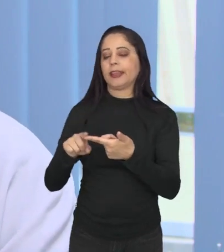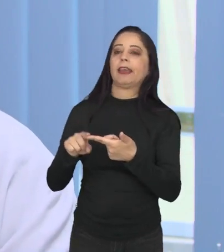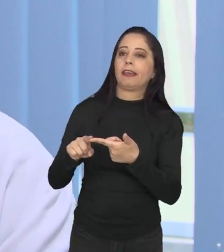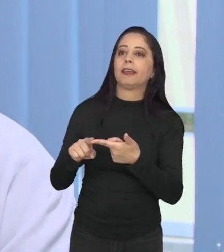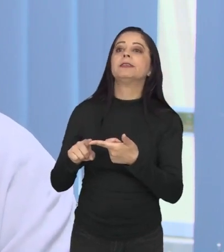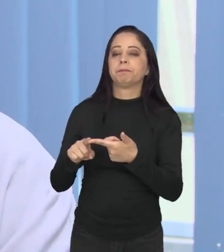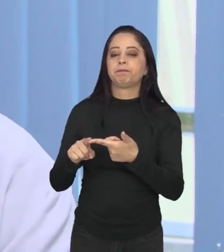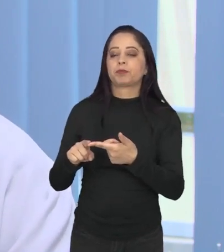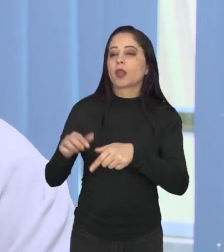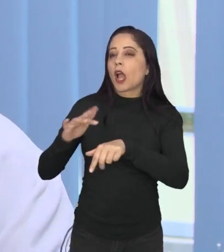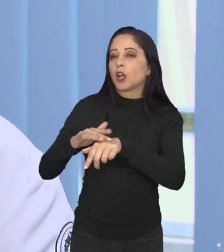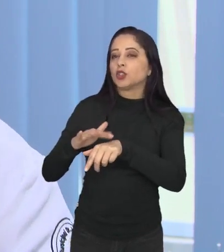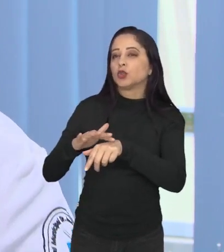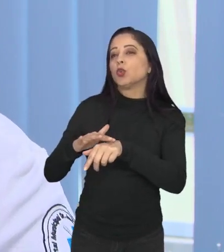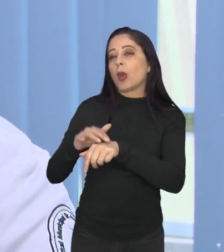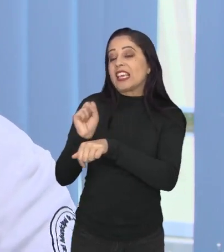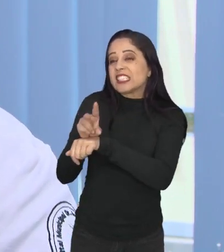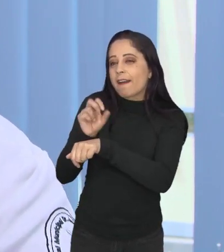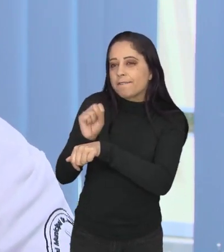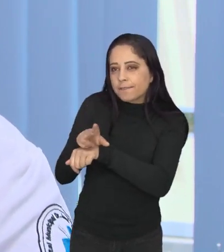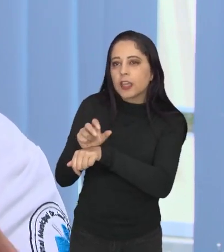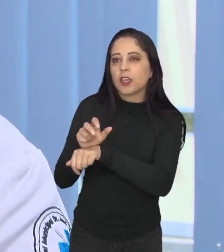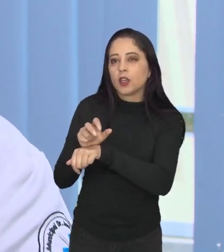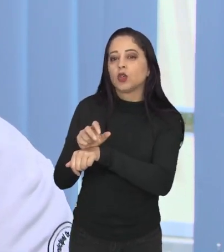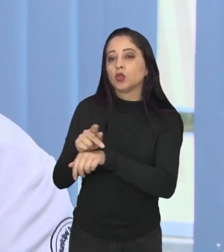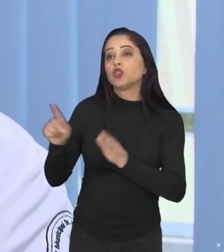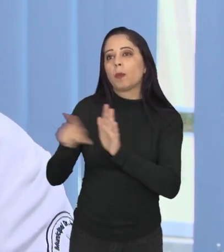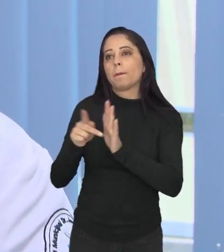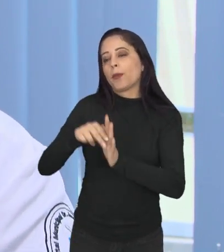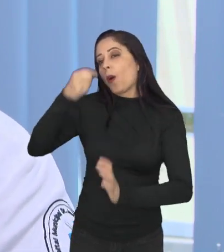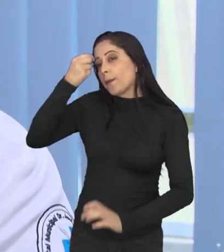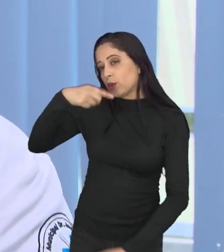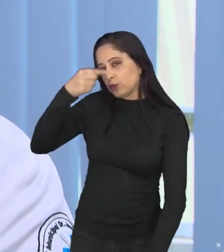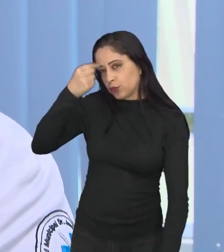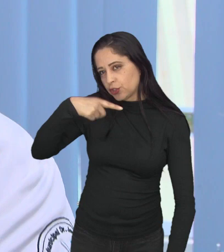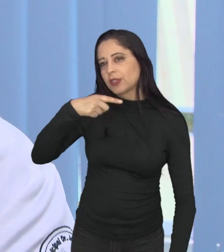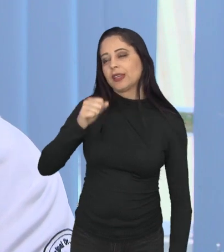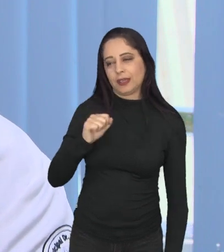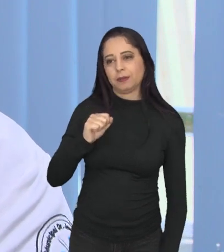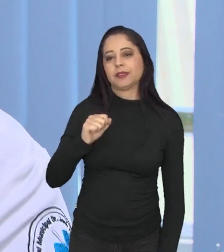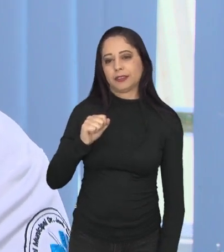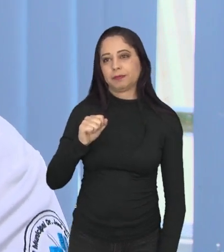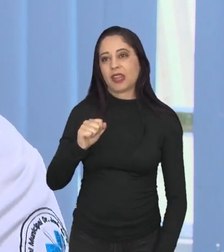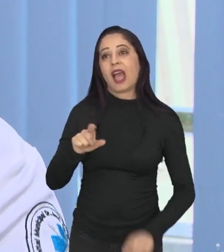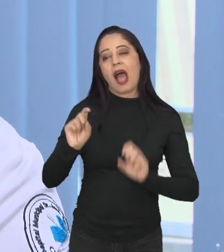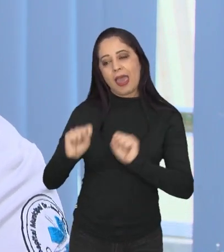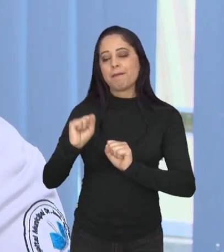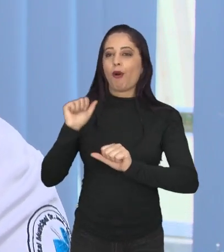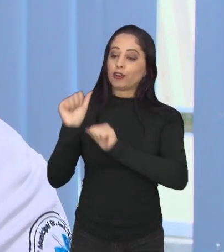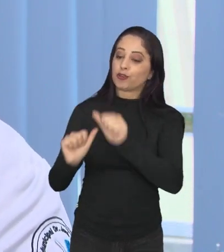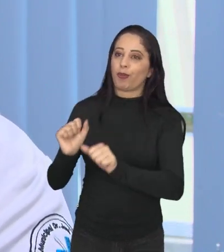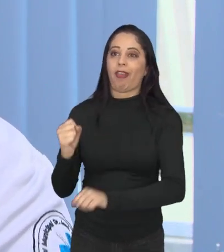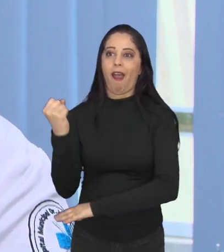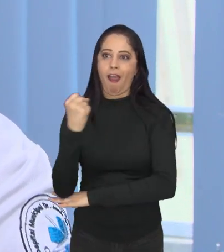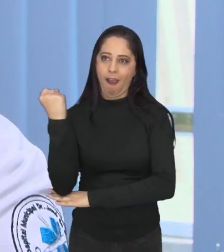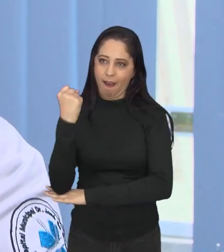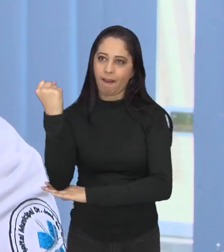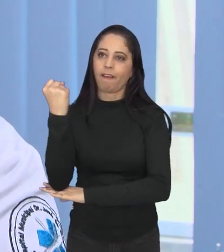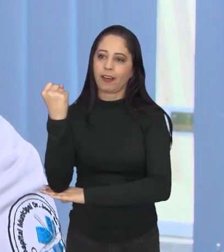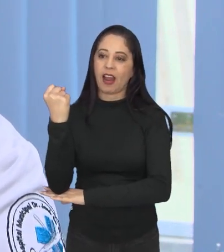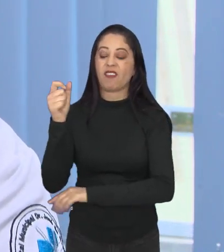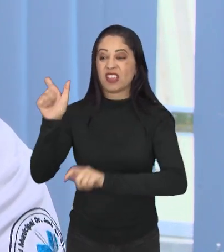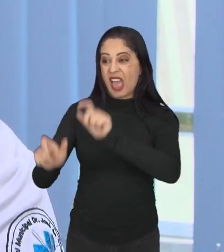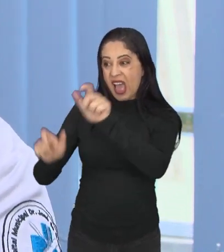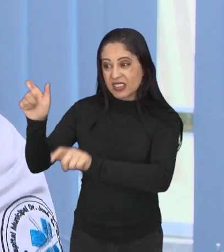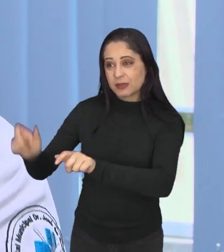é isso as infecções respiratórias podem ser uma agravante porque esses pacientes também são muito mais suscetíveis e podem ter quadros mais graves Eles são